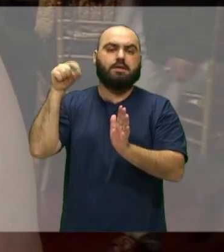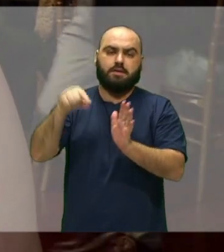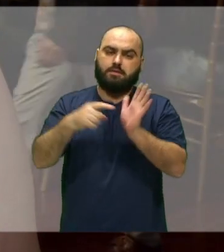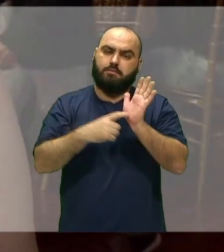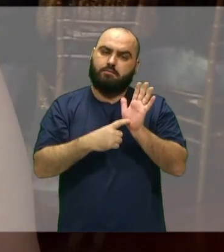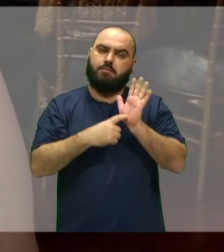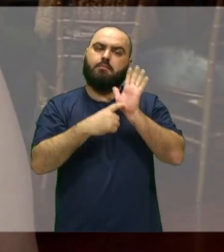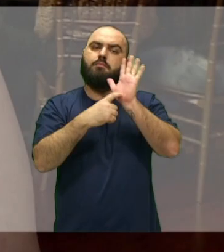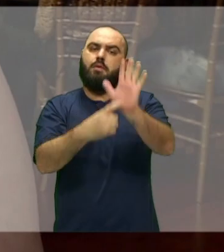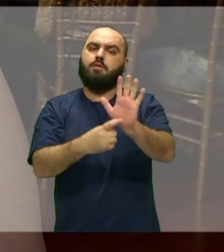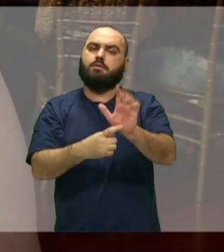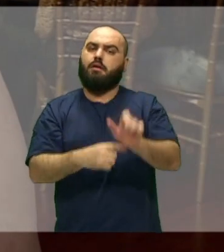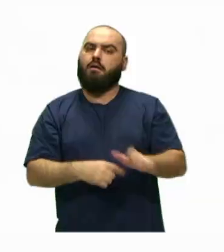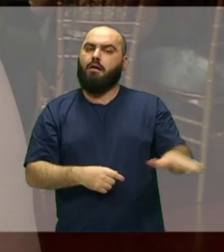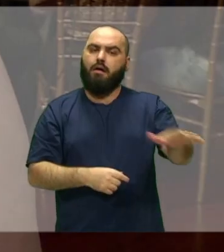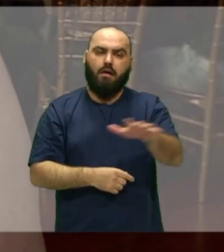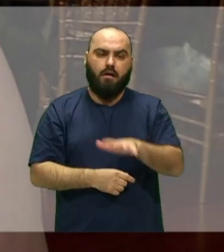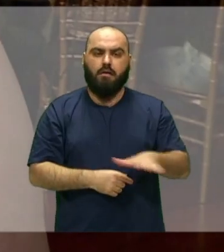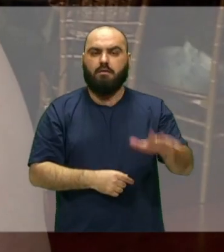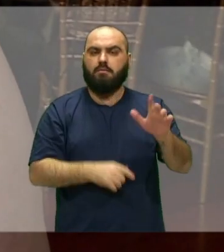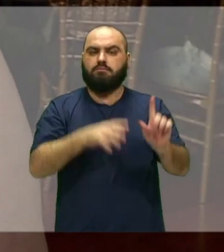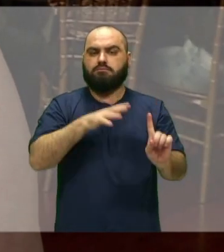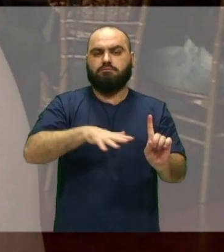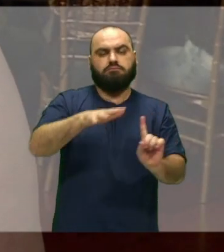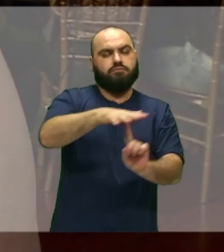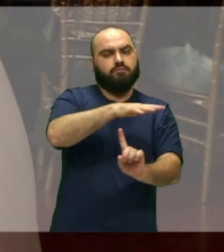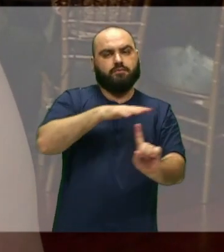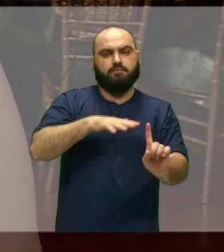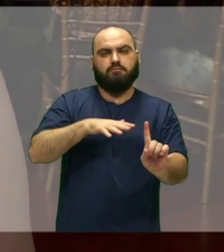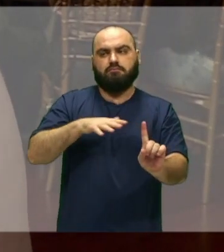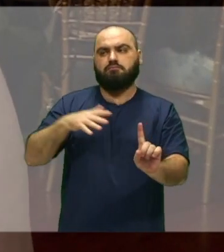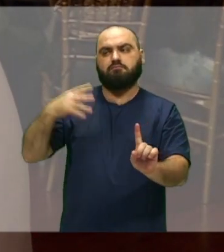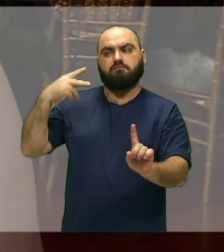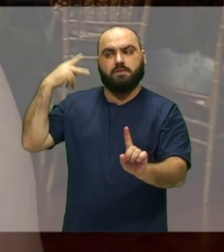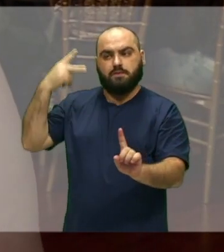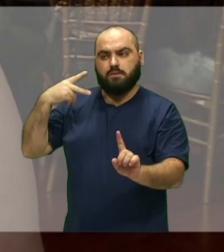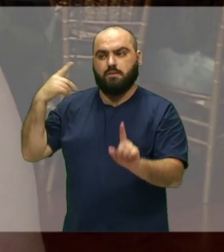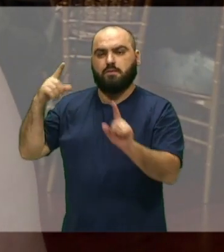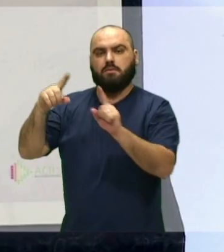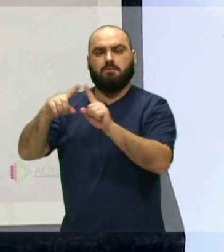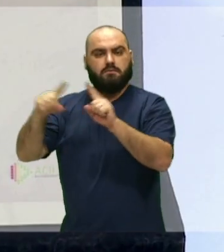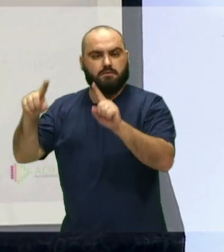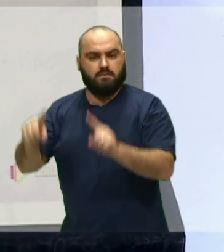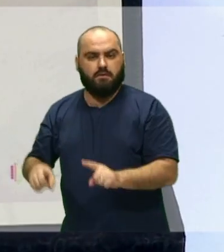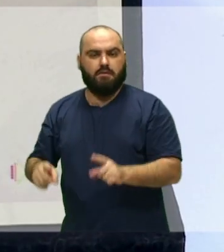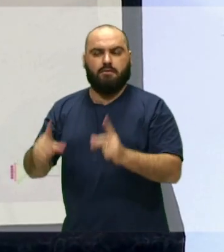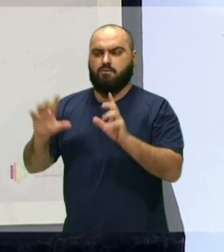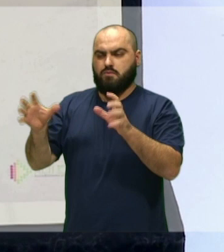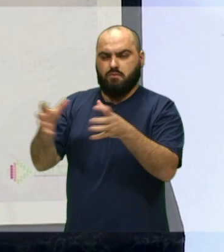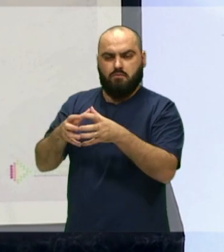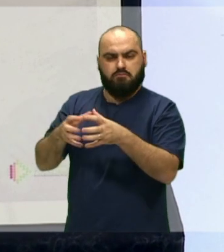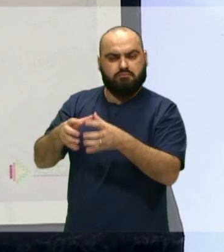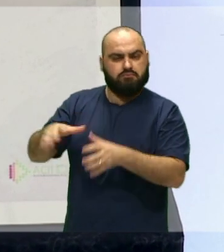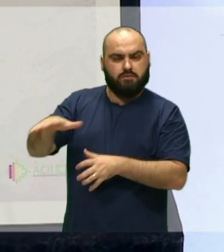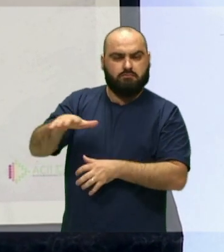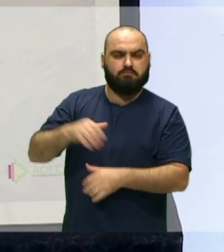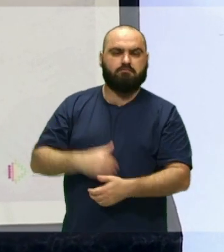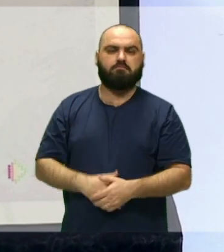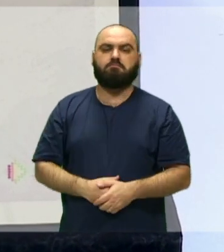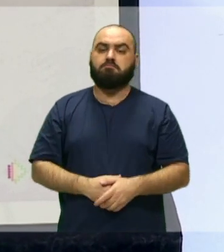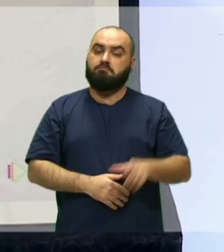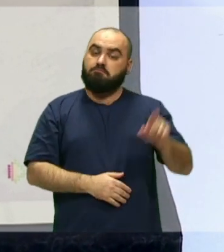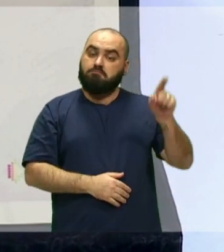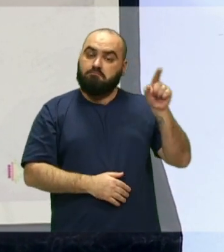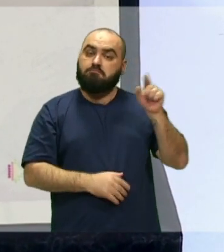a câmara dá pra área ambiental né é o trabalho dos vereadores dos funcionários de toda a equipe nesta edição a câmara recebeu ainda